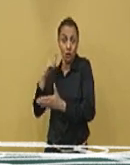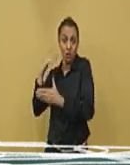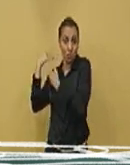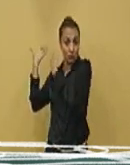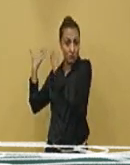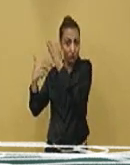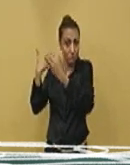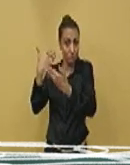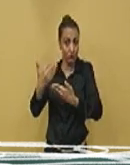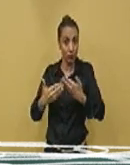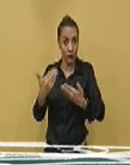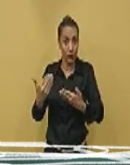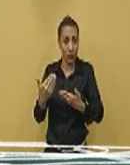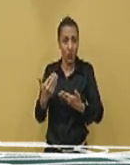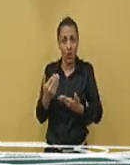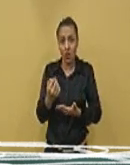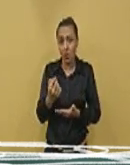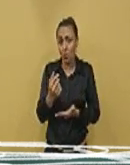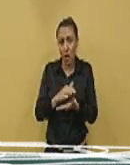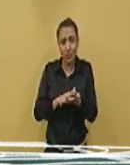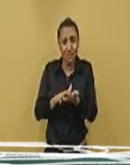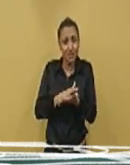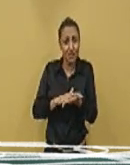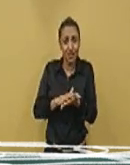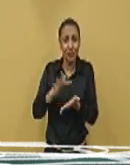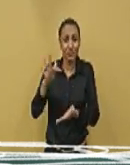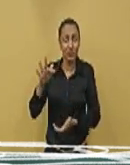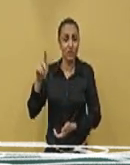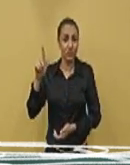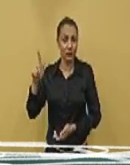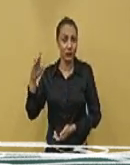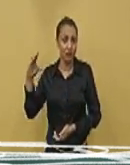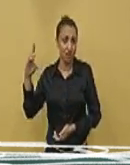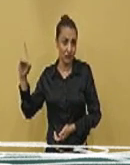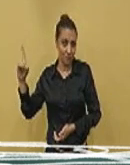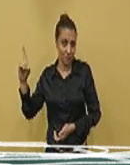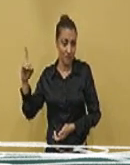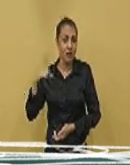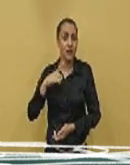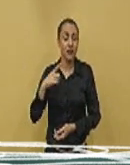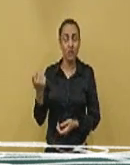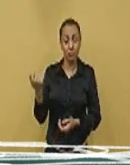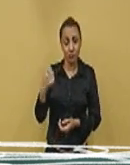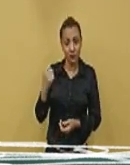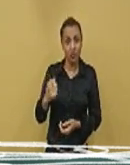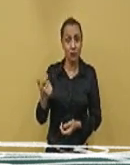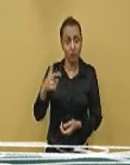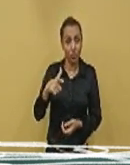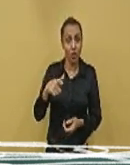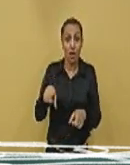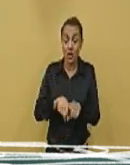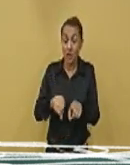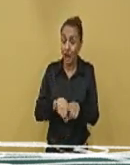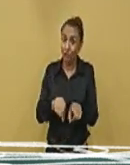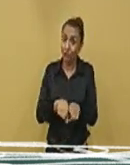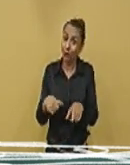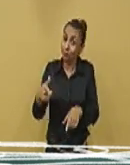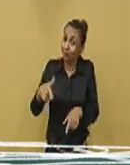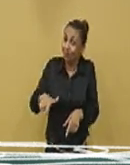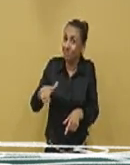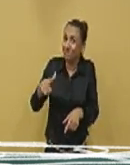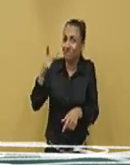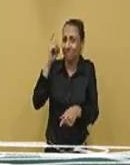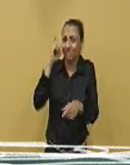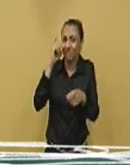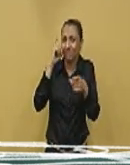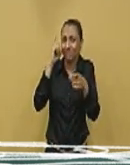não foi acrescido nada de FGs e CDs. Então, nós temos que redistribuir isso. Ainda tem um agravante agora, que não